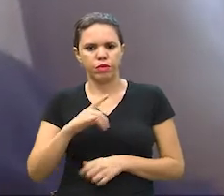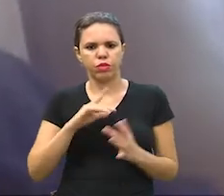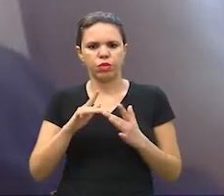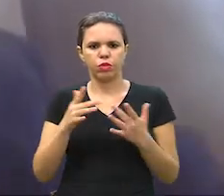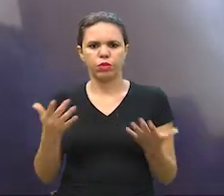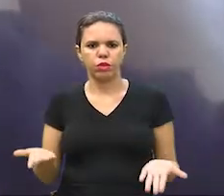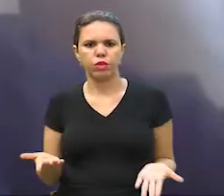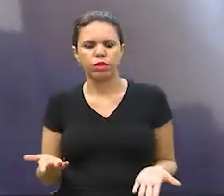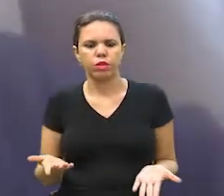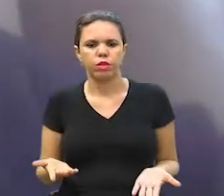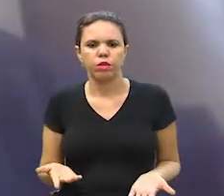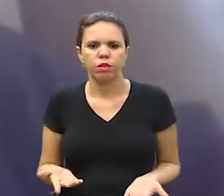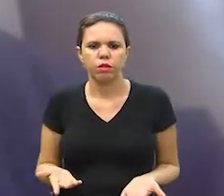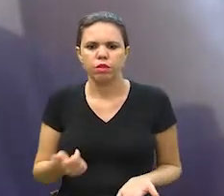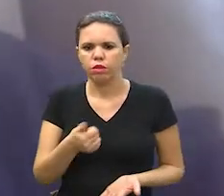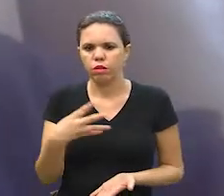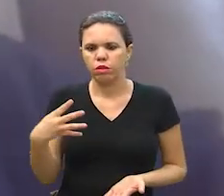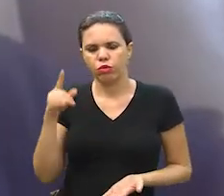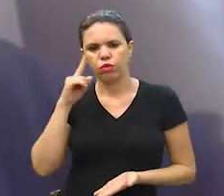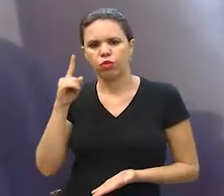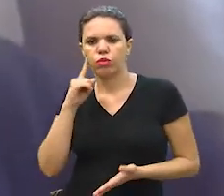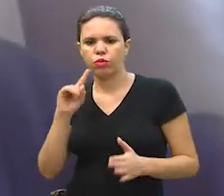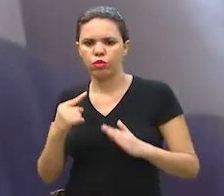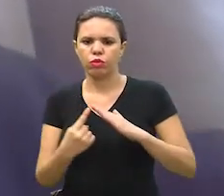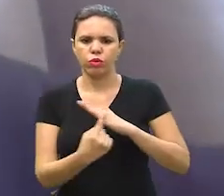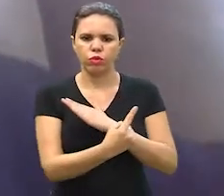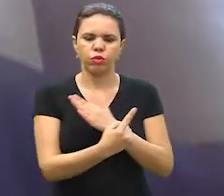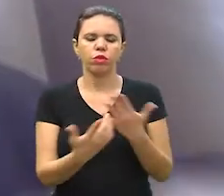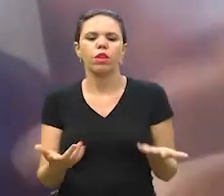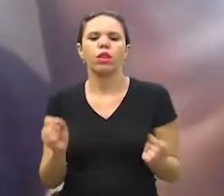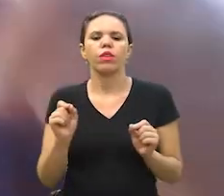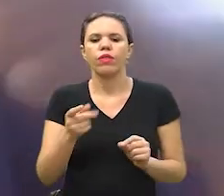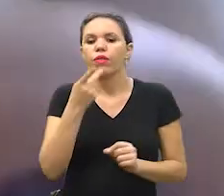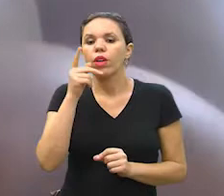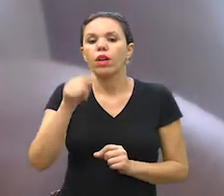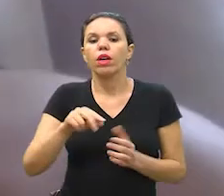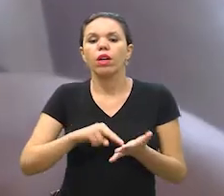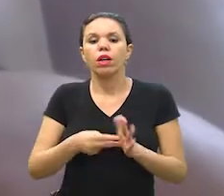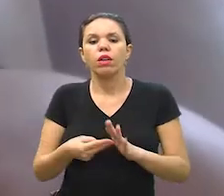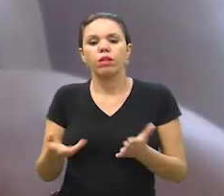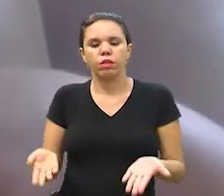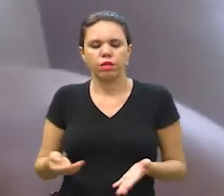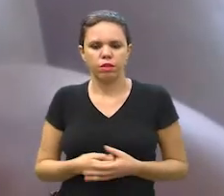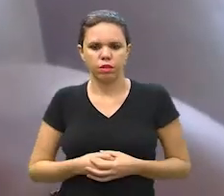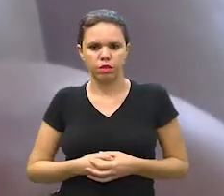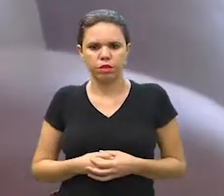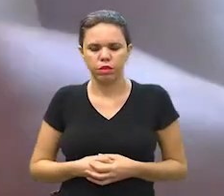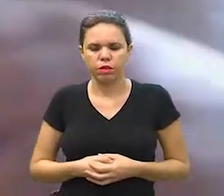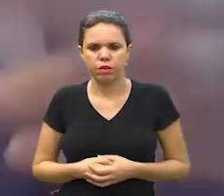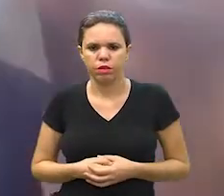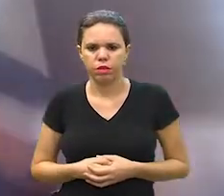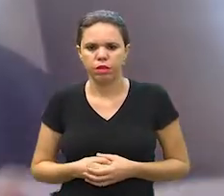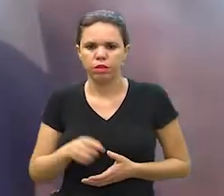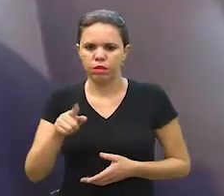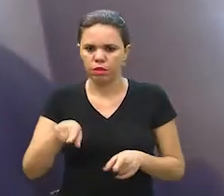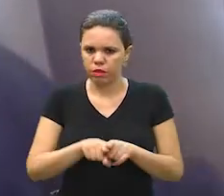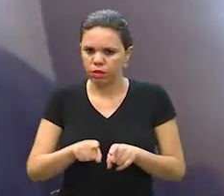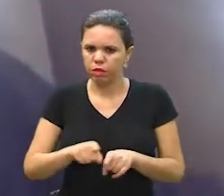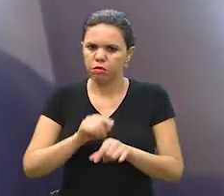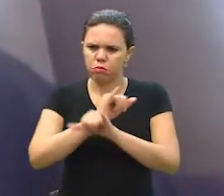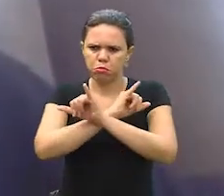contato. E tenho que ficar 14 dias de quarentena. E quem é que está falando isso? Então, isso tem